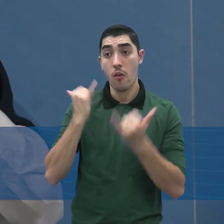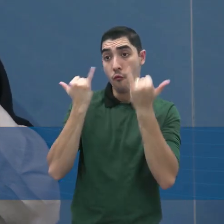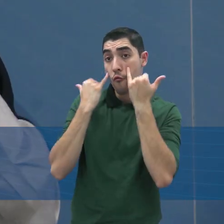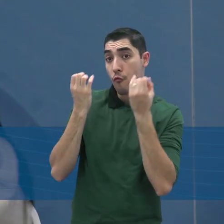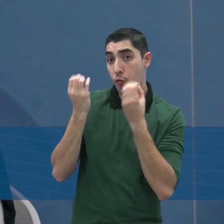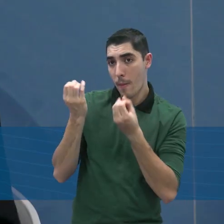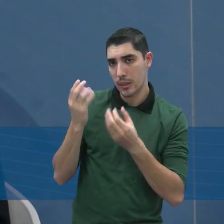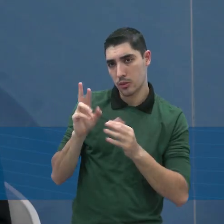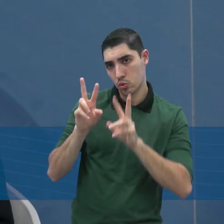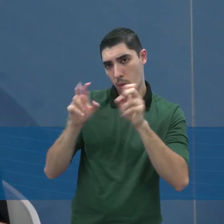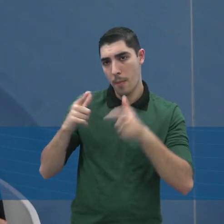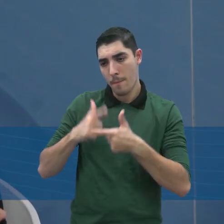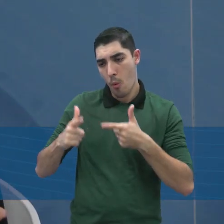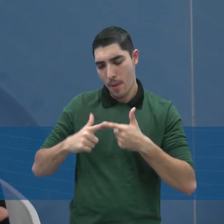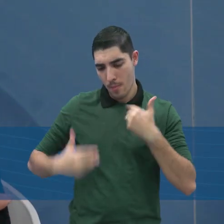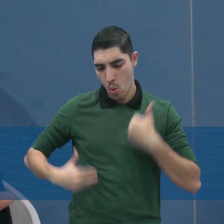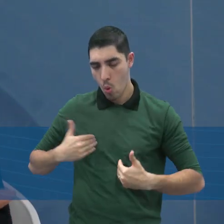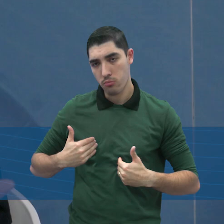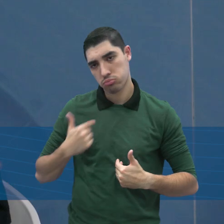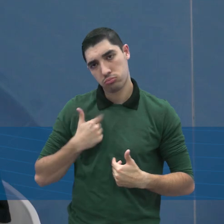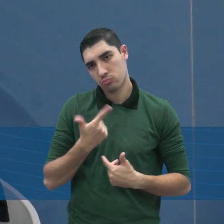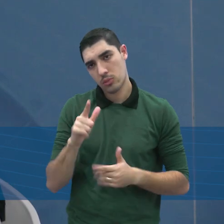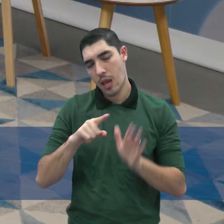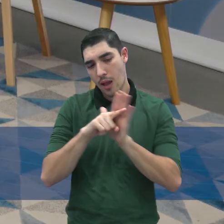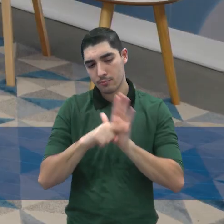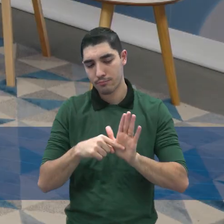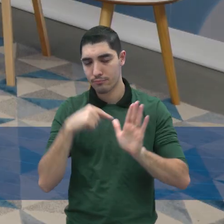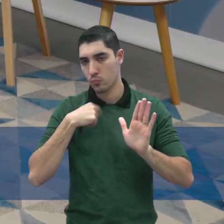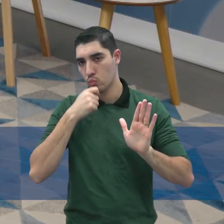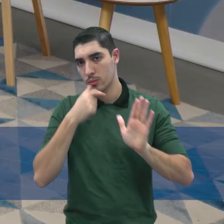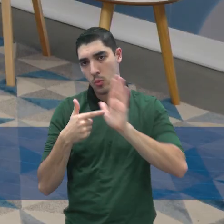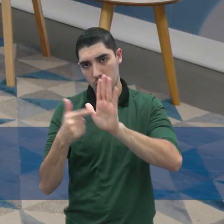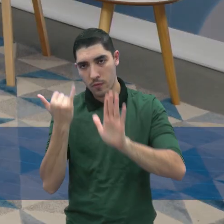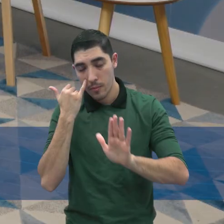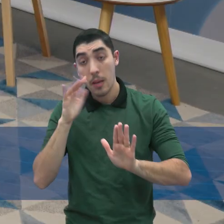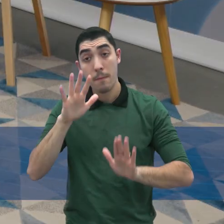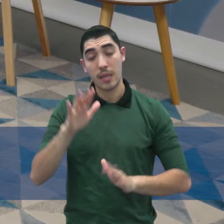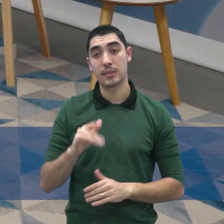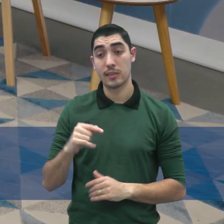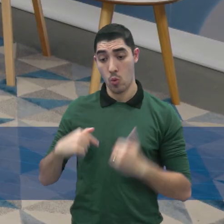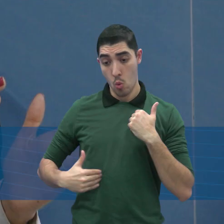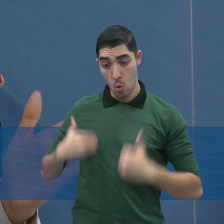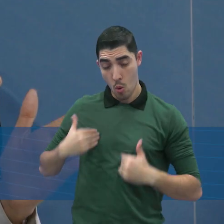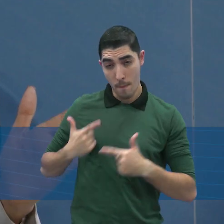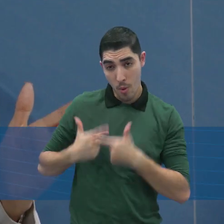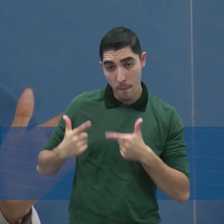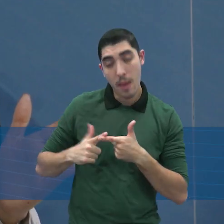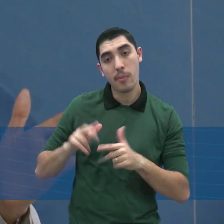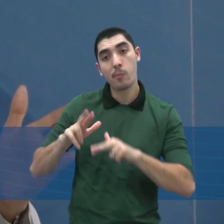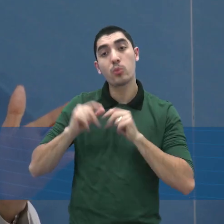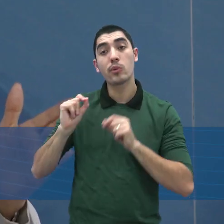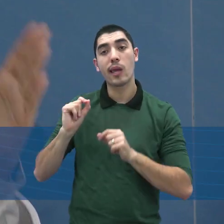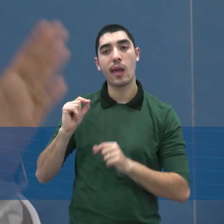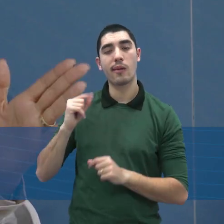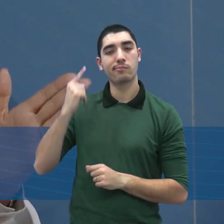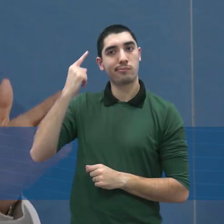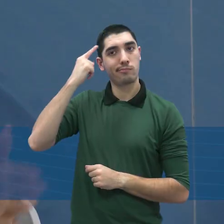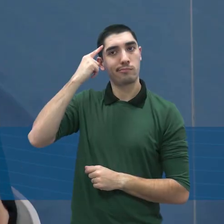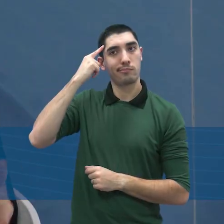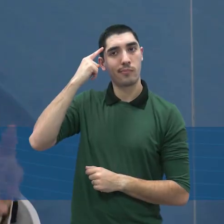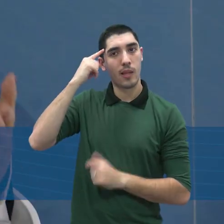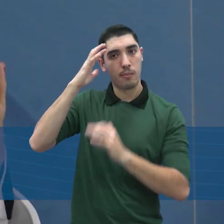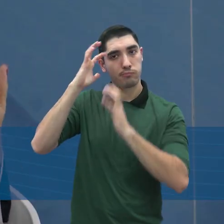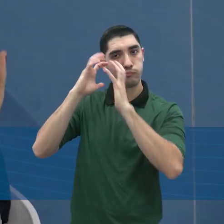problemas físicos, mas com certeza eles podem ocorrer, mas eu acho que o físico, ele vem dos problemas mentais que o fanatismo